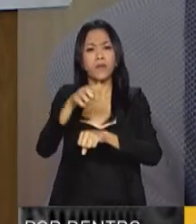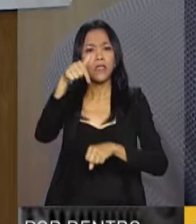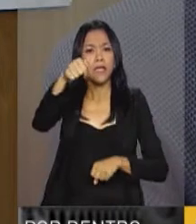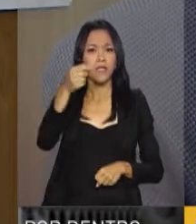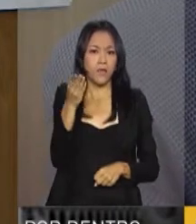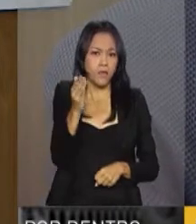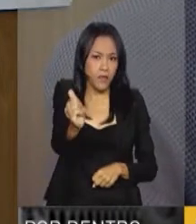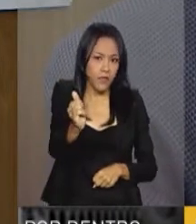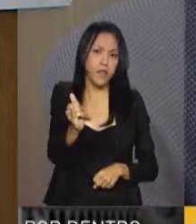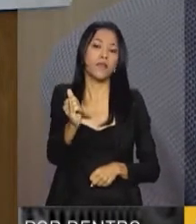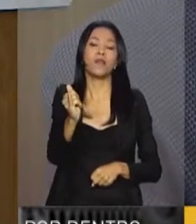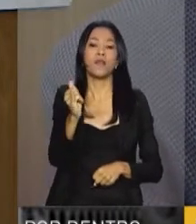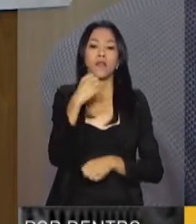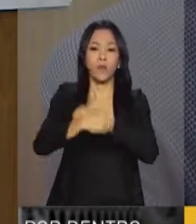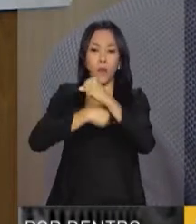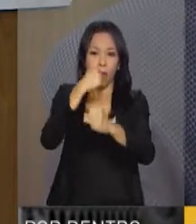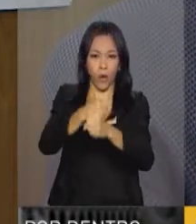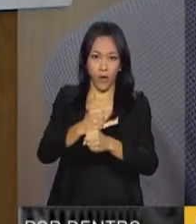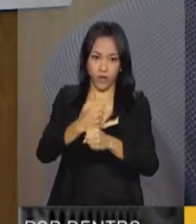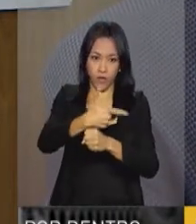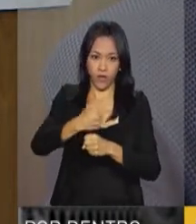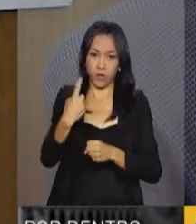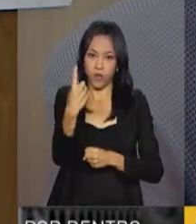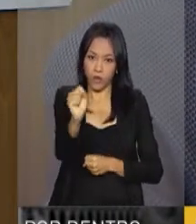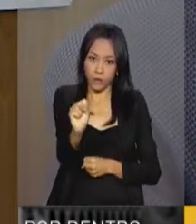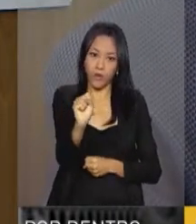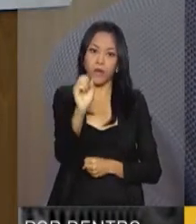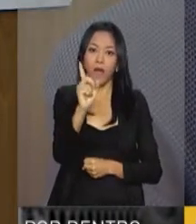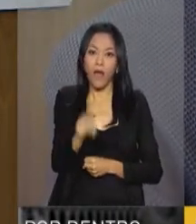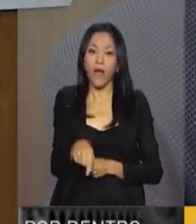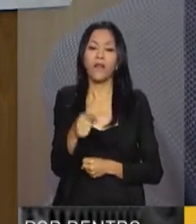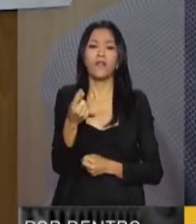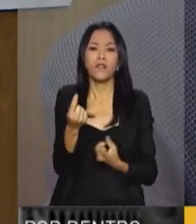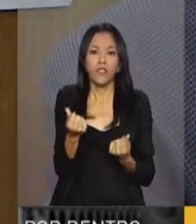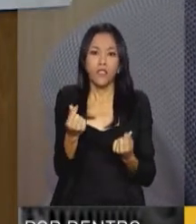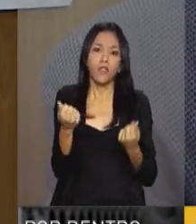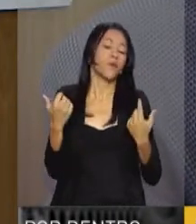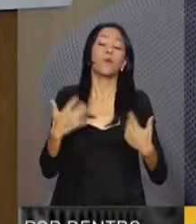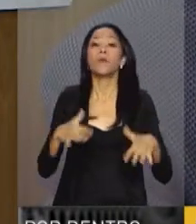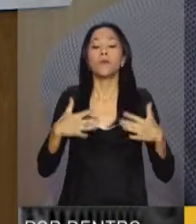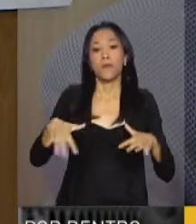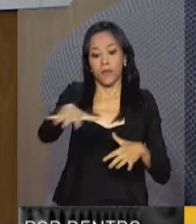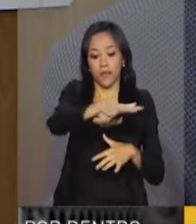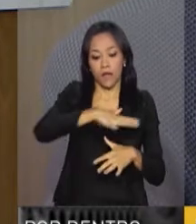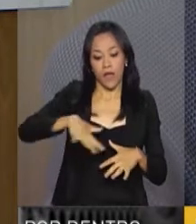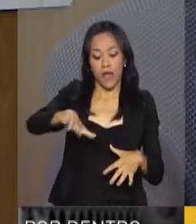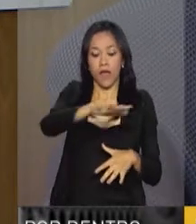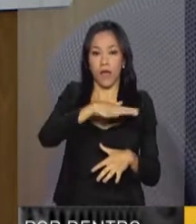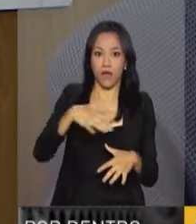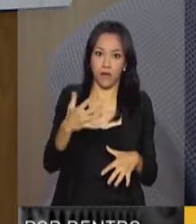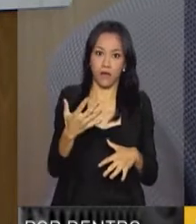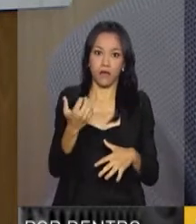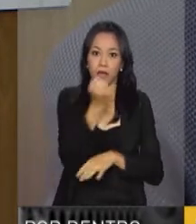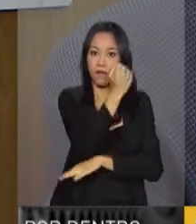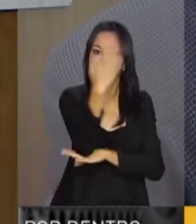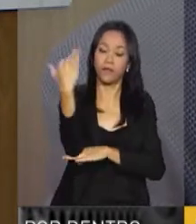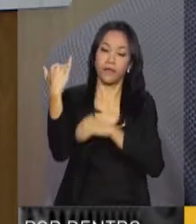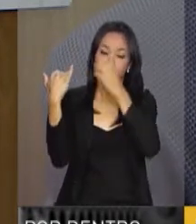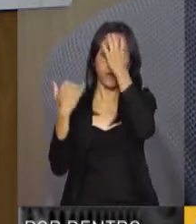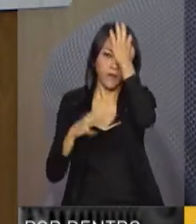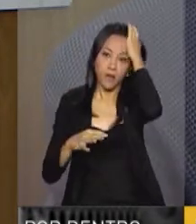bilhões no ano de 2018 são investimentos expressivos na área de saneamento ambiental para que consigamos vencer os